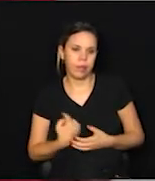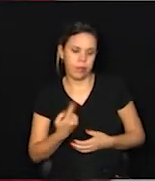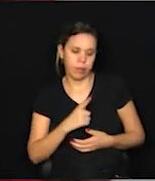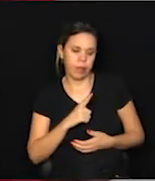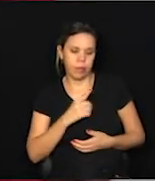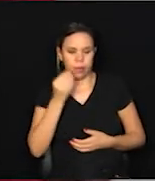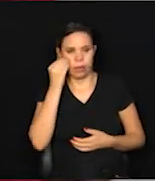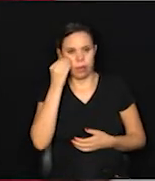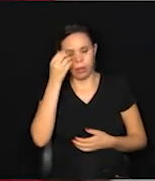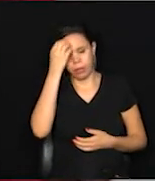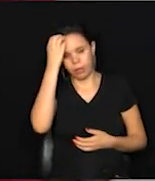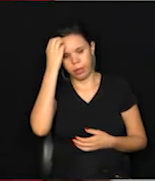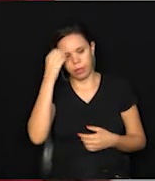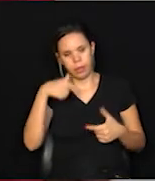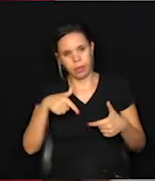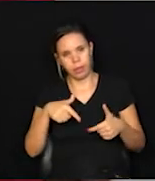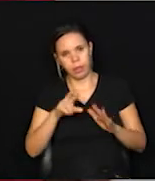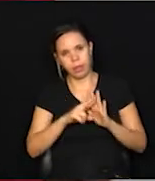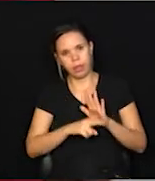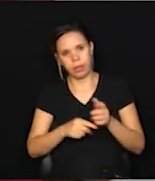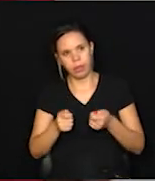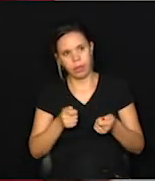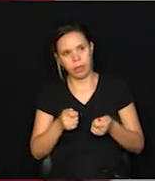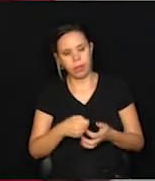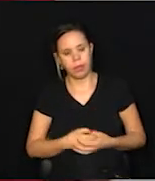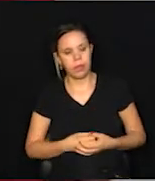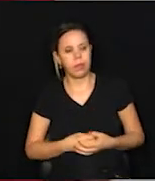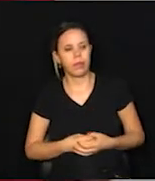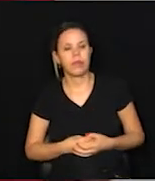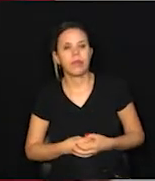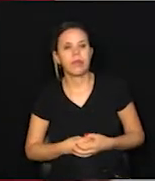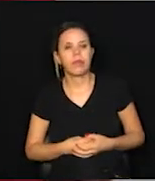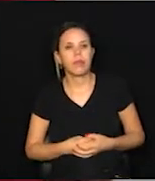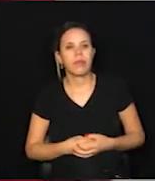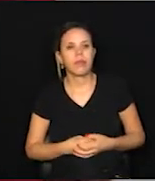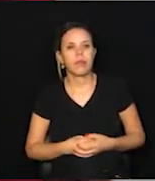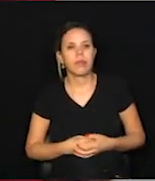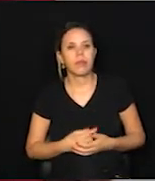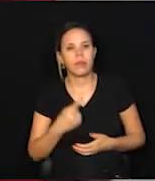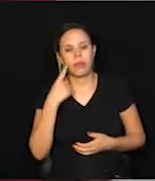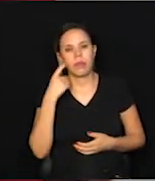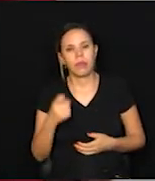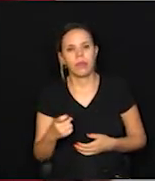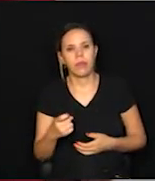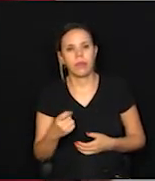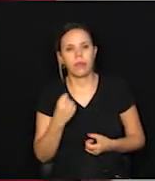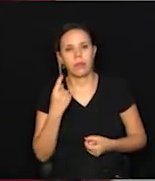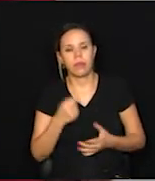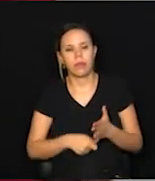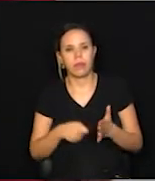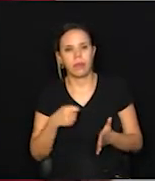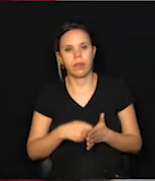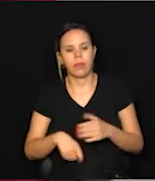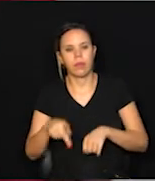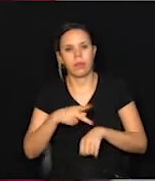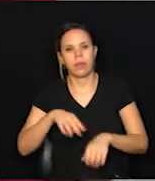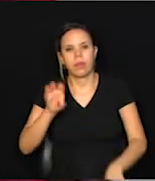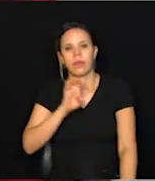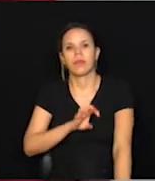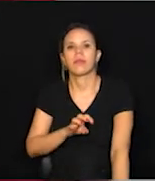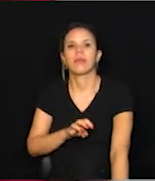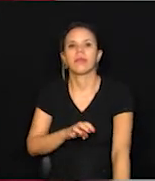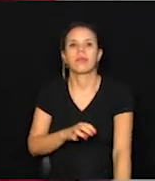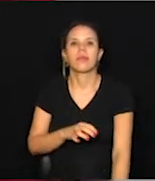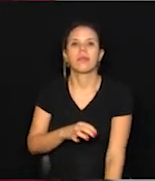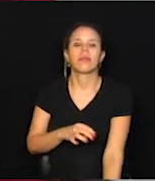tenta ir trabalhando com as medidas de contenção. Um ponto interessante numa das políticas de países europeus foi